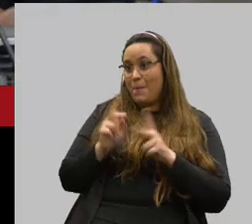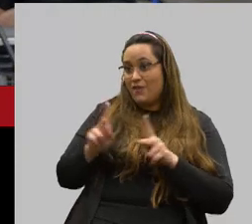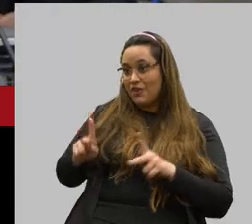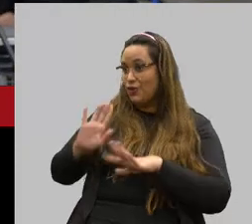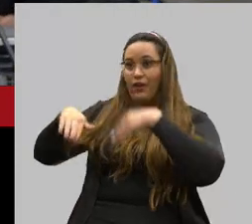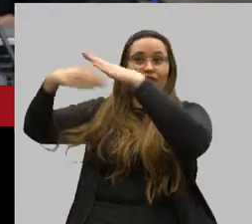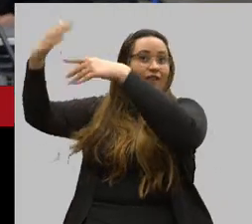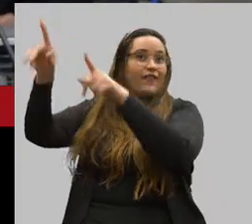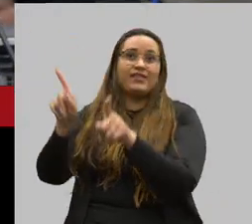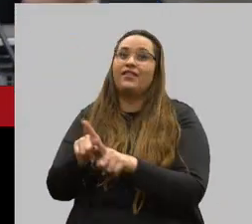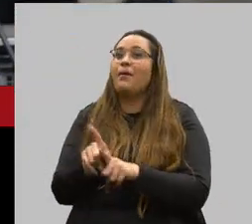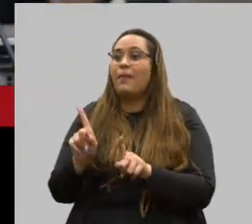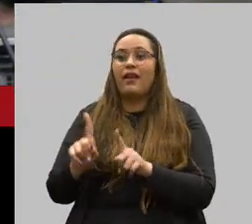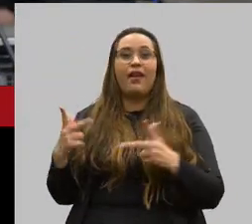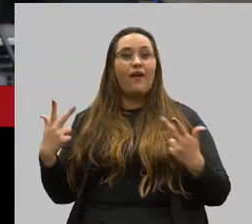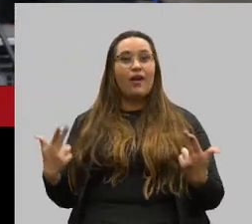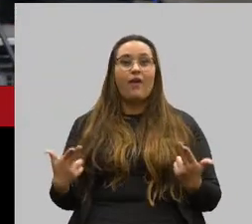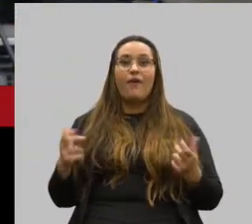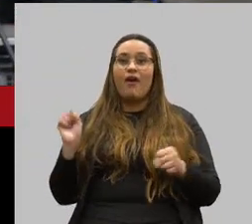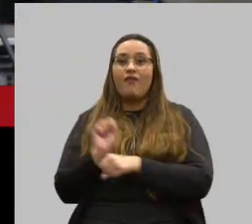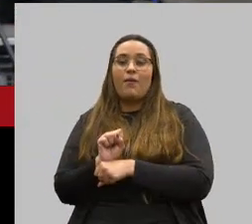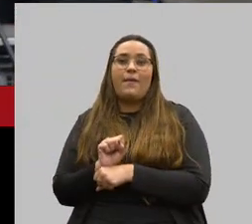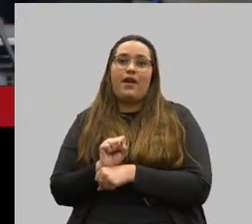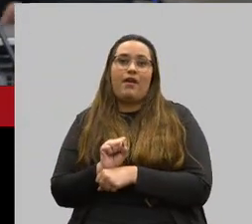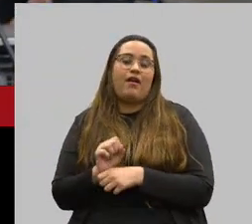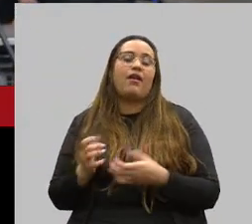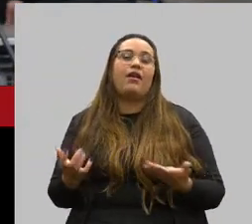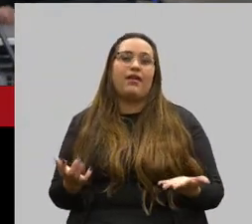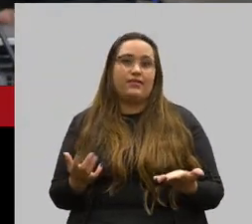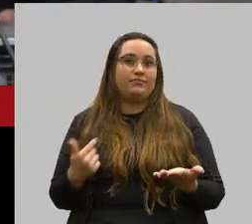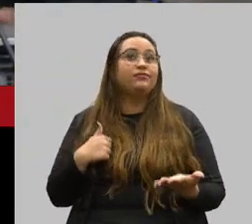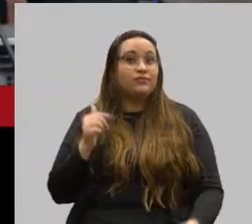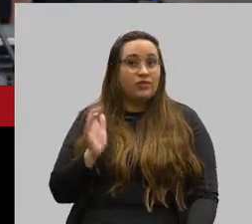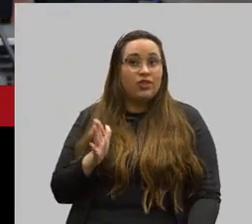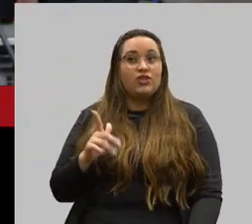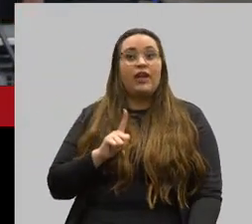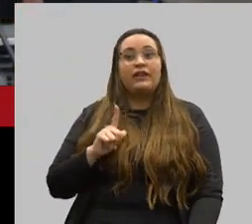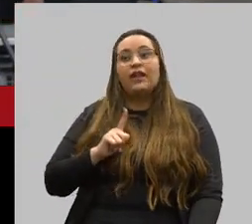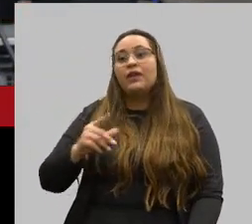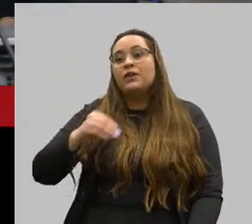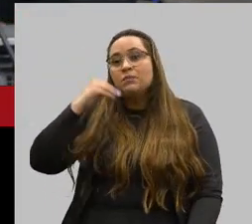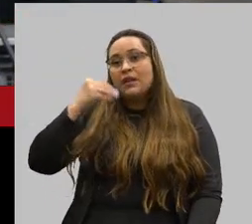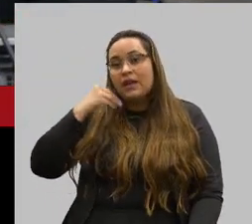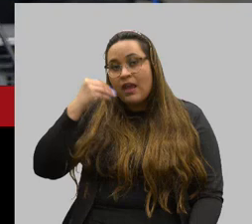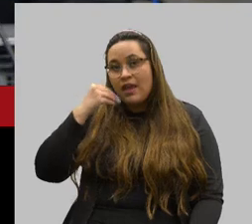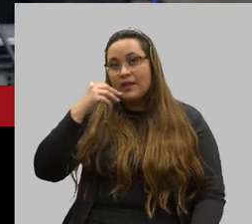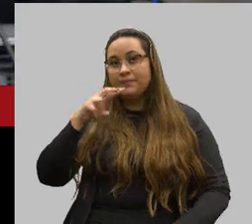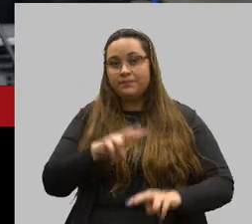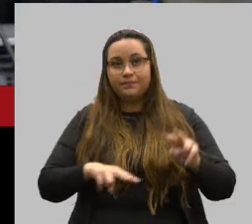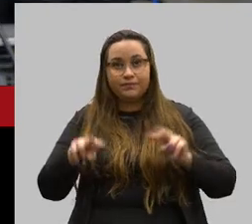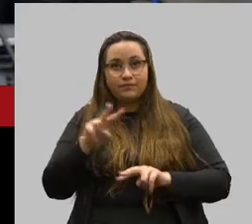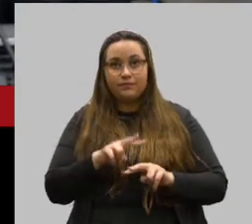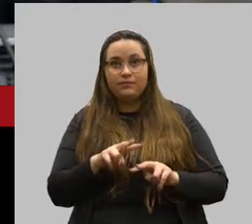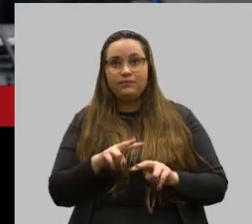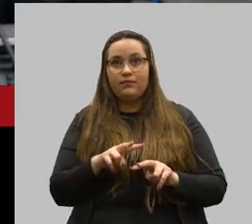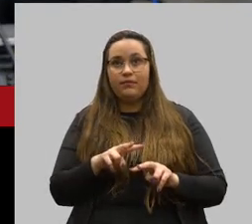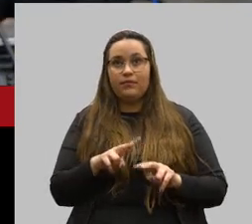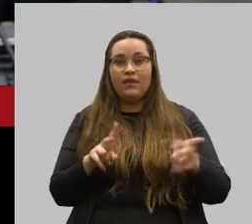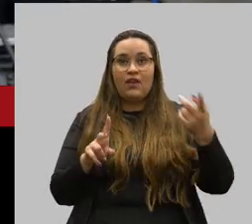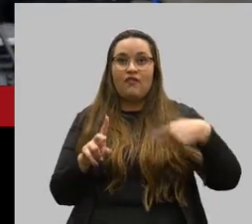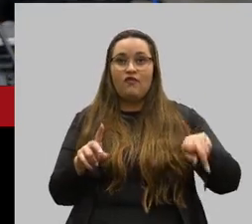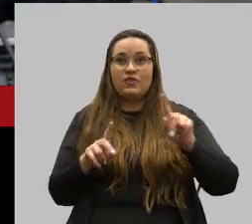minha função eu acho e agora eu já tenho experiência suficiente para fazer essa avaliação eu acho que vocês brigam com o